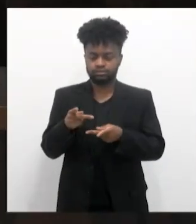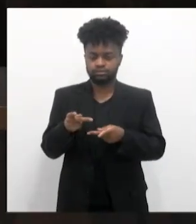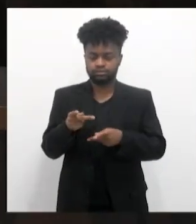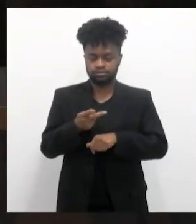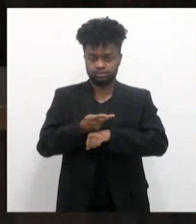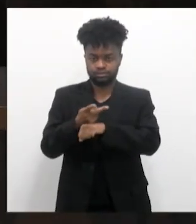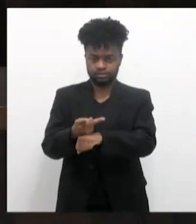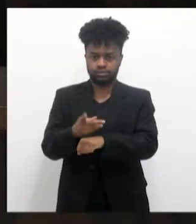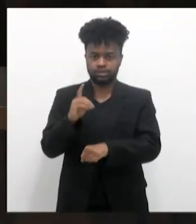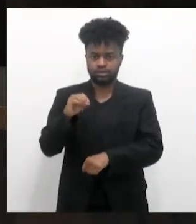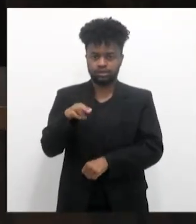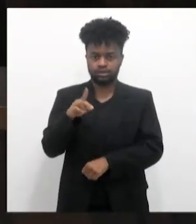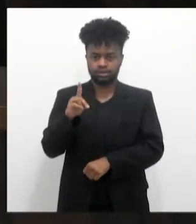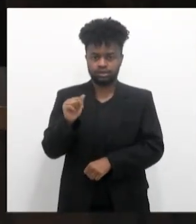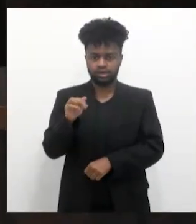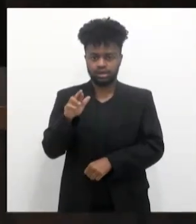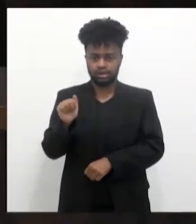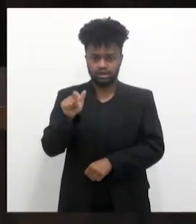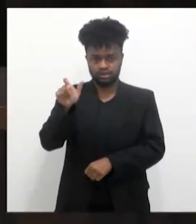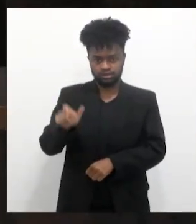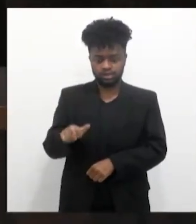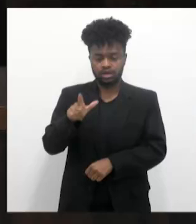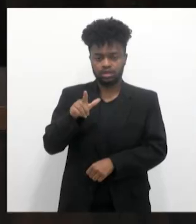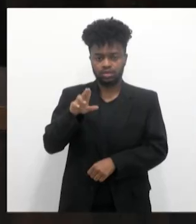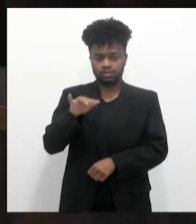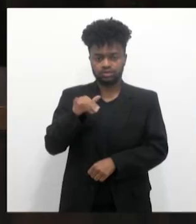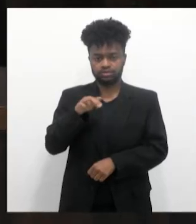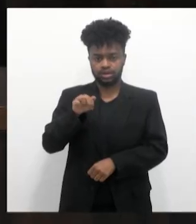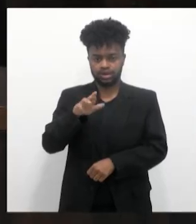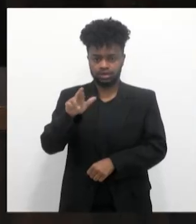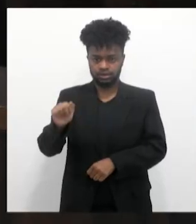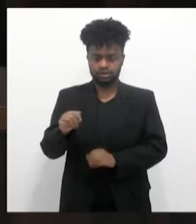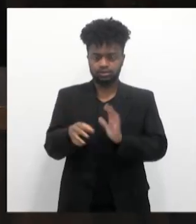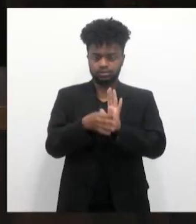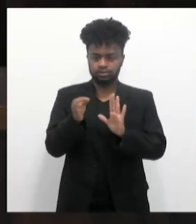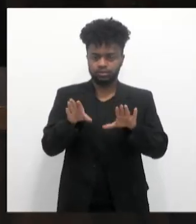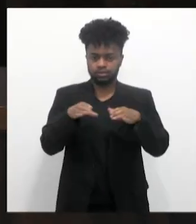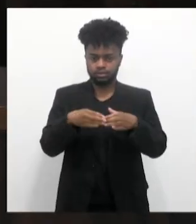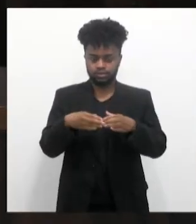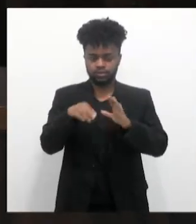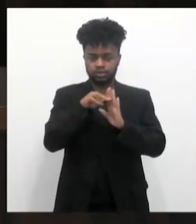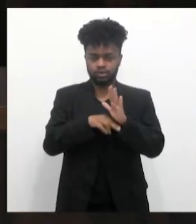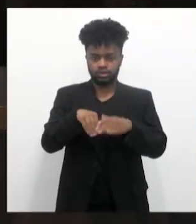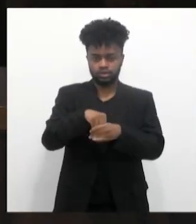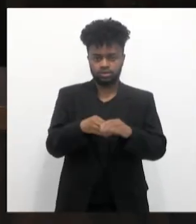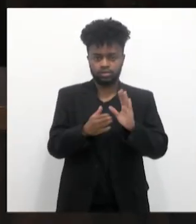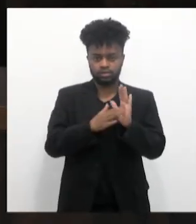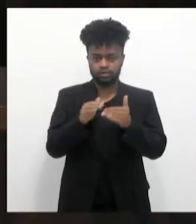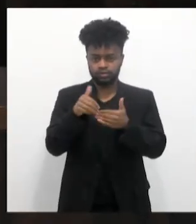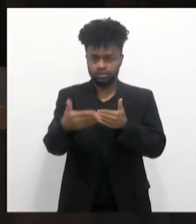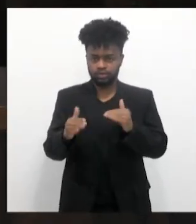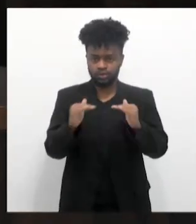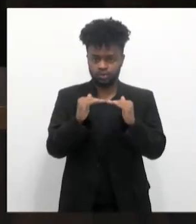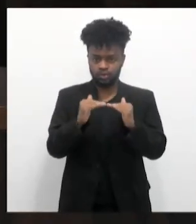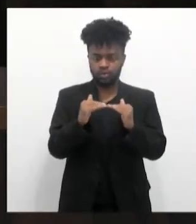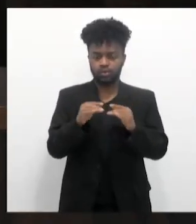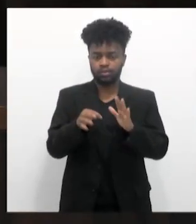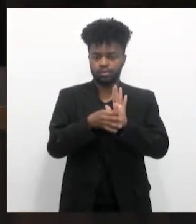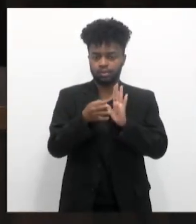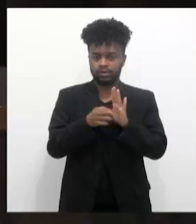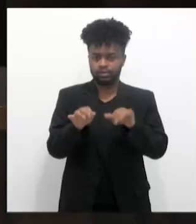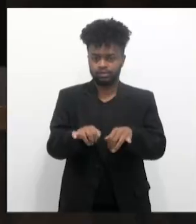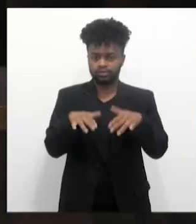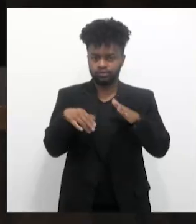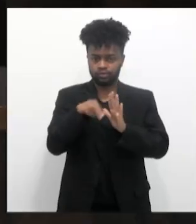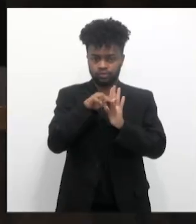senhora Lucimara Muniz. Parecer da Comissão de Normas Internas e Preposições Externas, favorável. Novo parecer da emenda de plenário da Comissão de